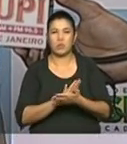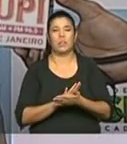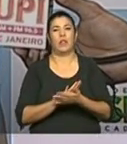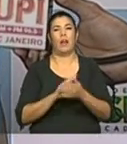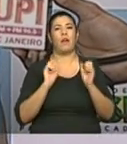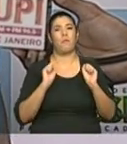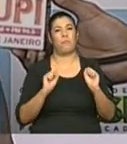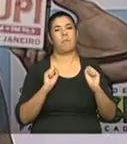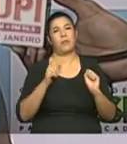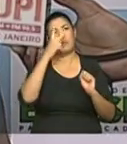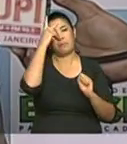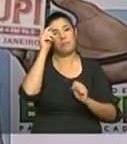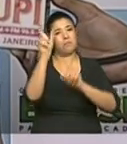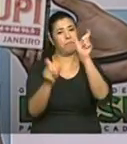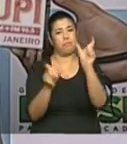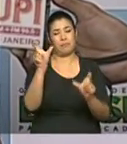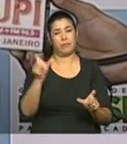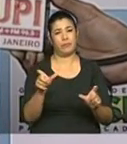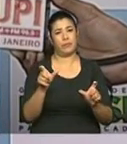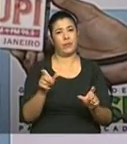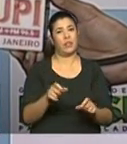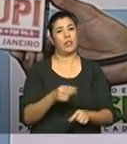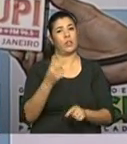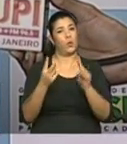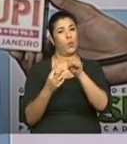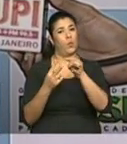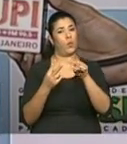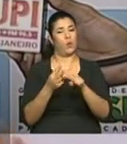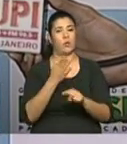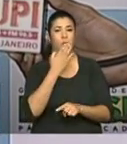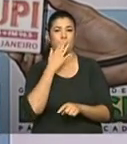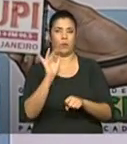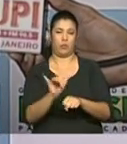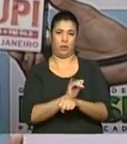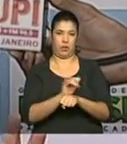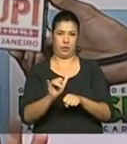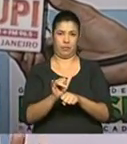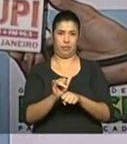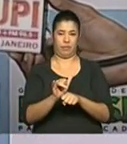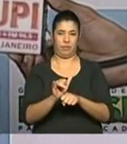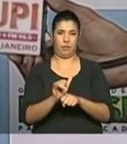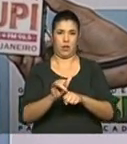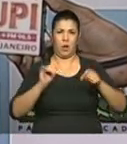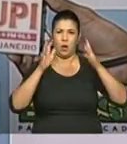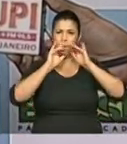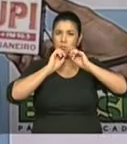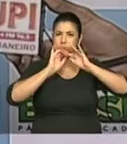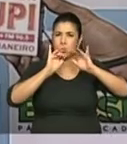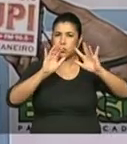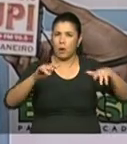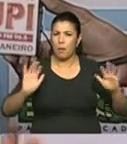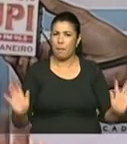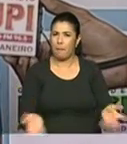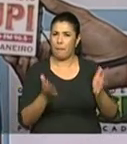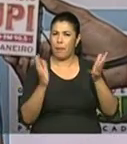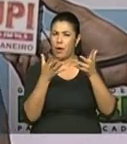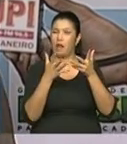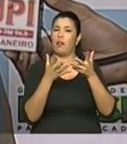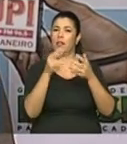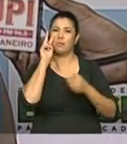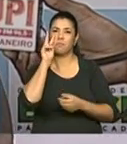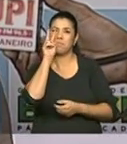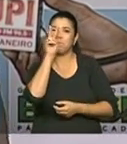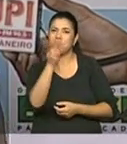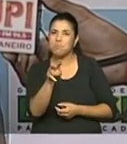acometem os pacientes. Então, é uma dupla estratégia: mobilizar a população, alertá-la